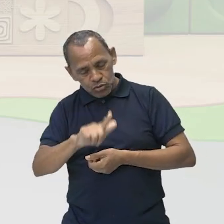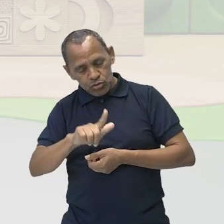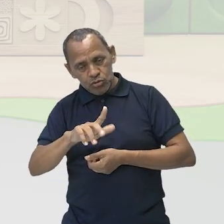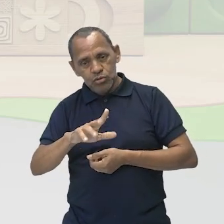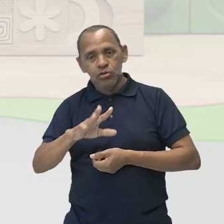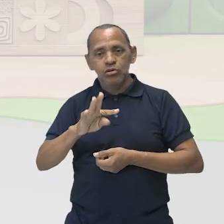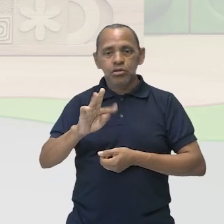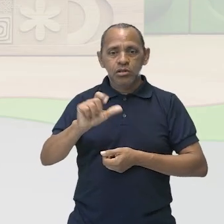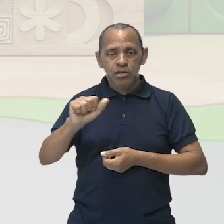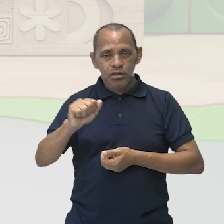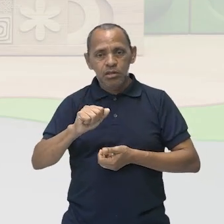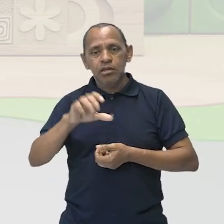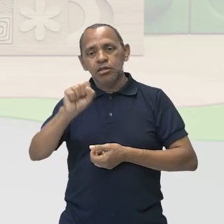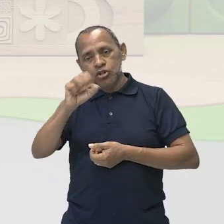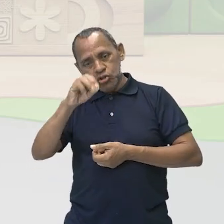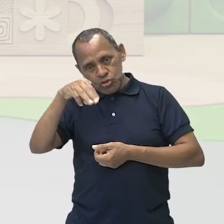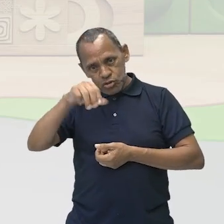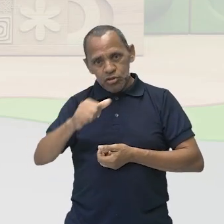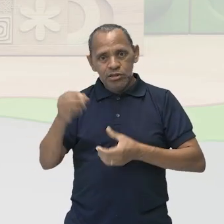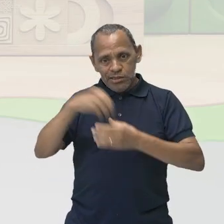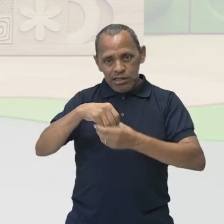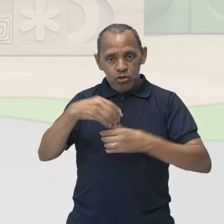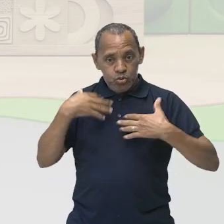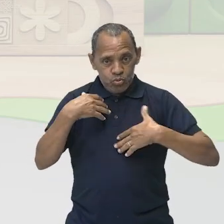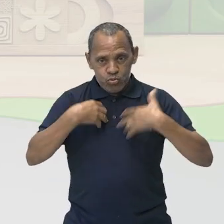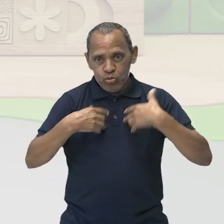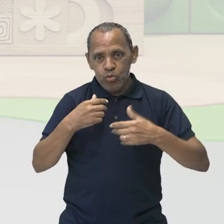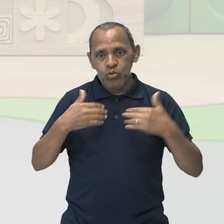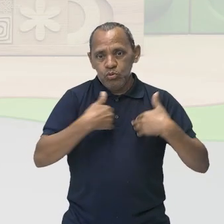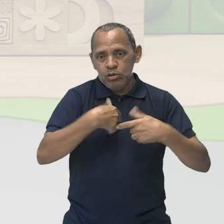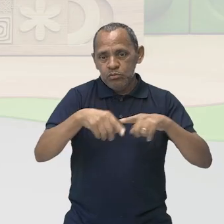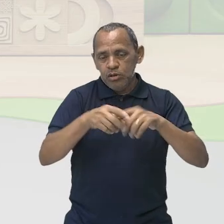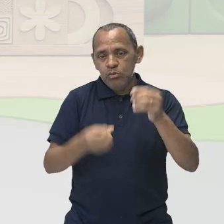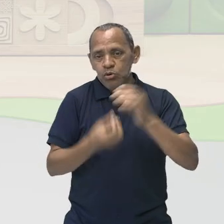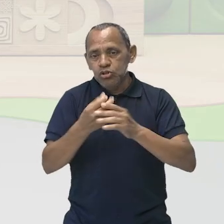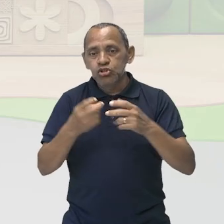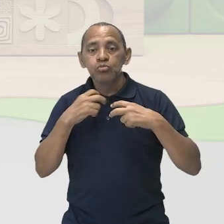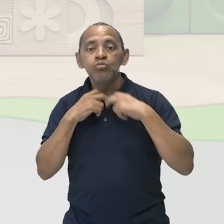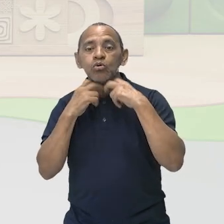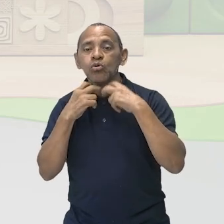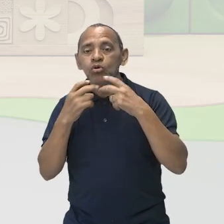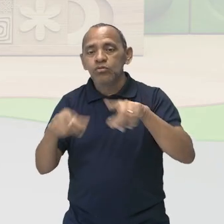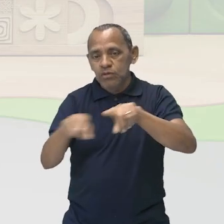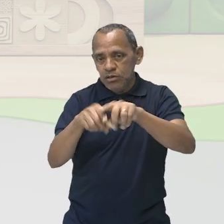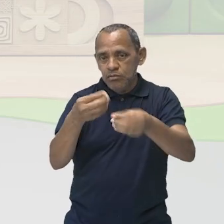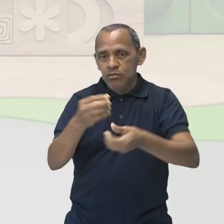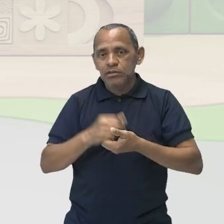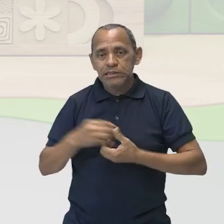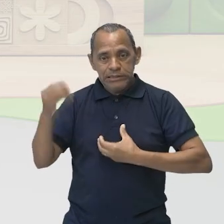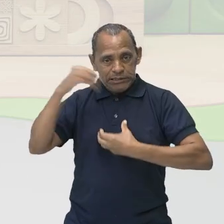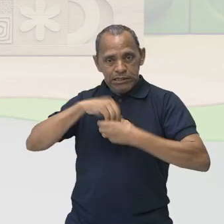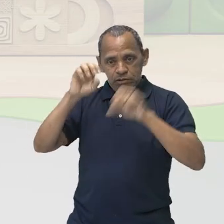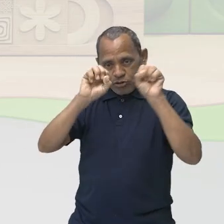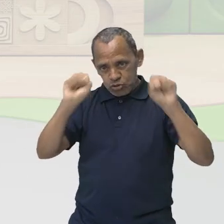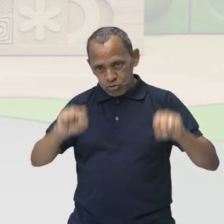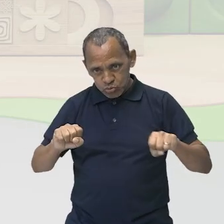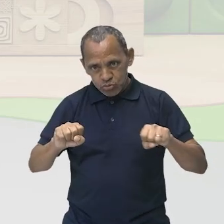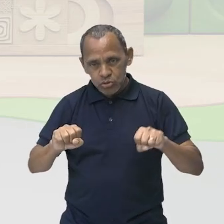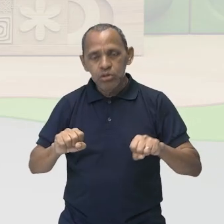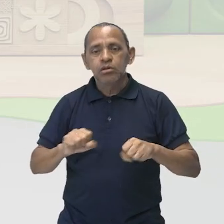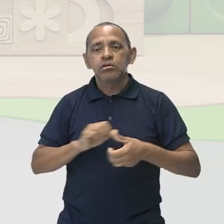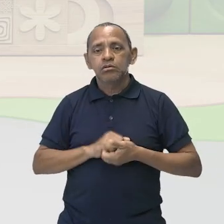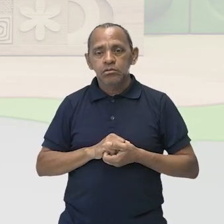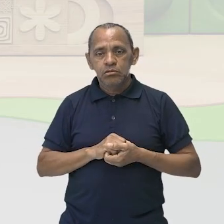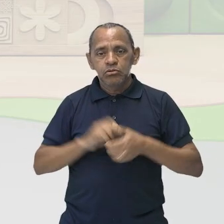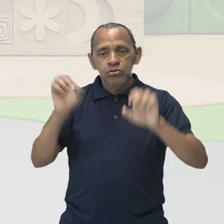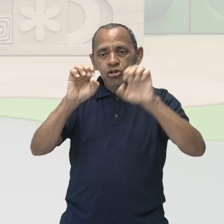esse ultrassom tem origem em vibrações produzidas pelas cordas vocais por estruturas especializadas na